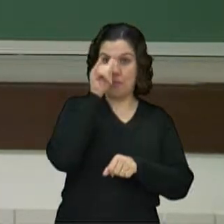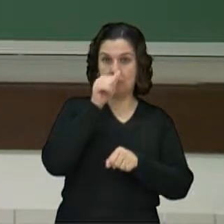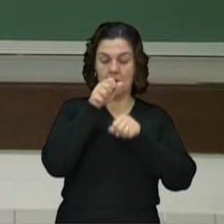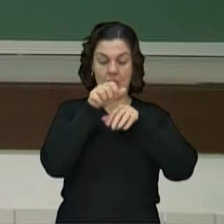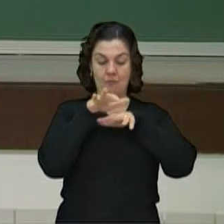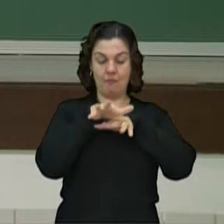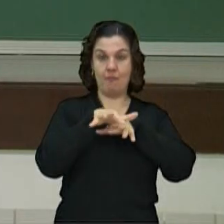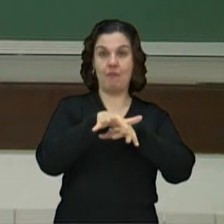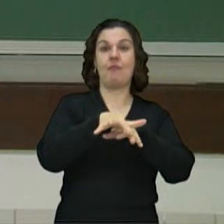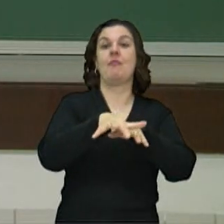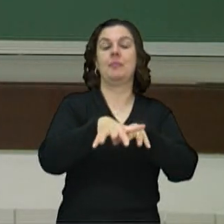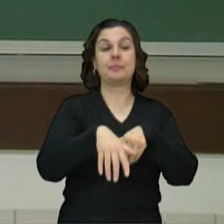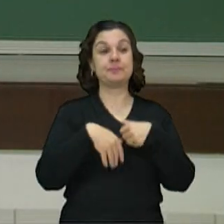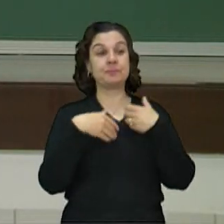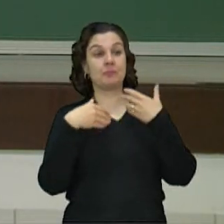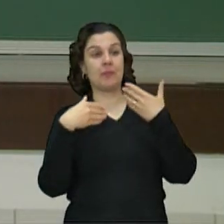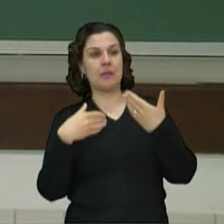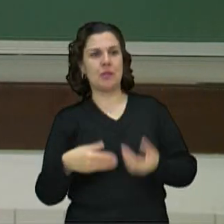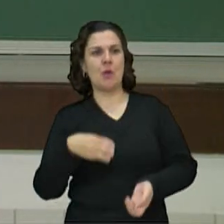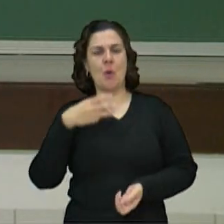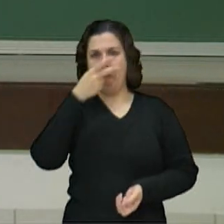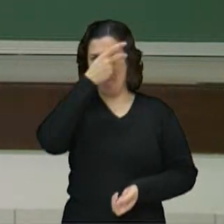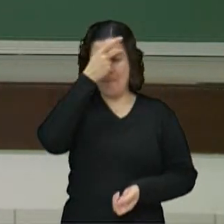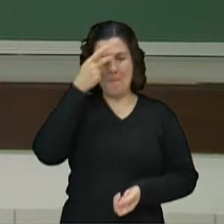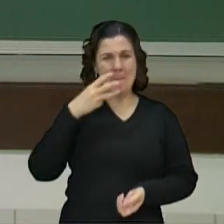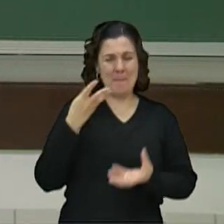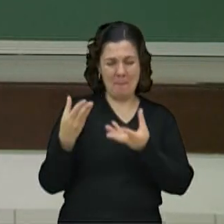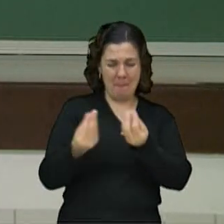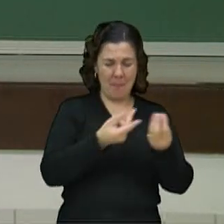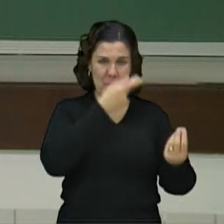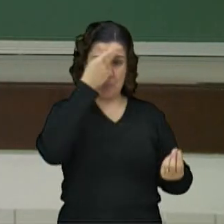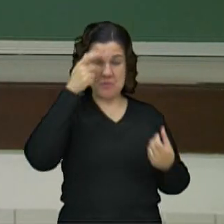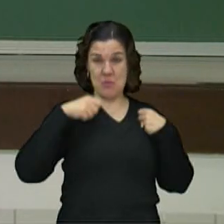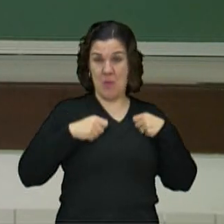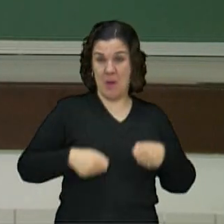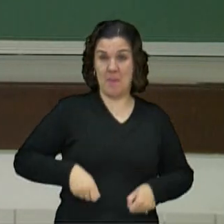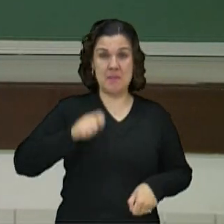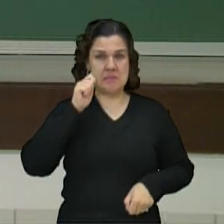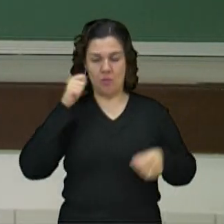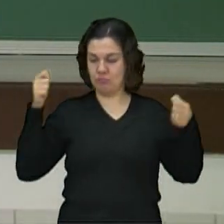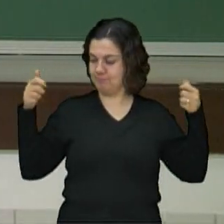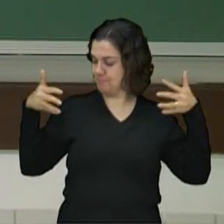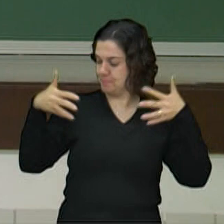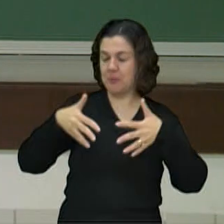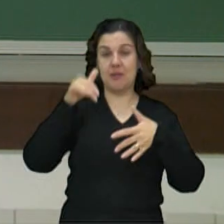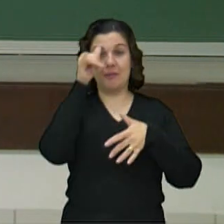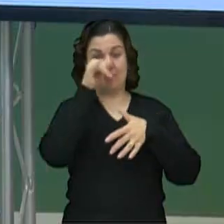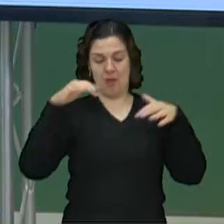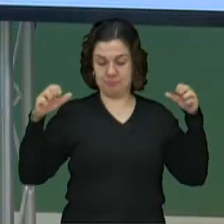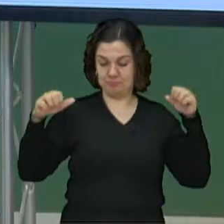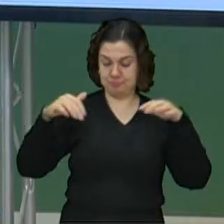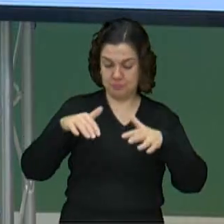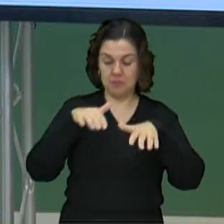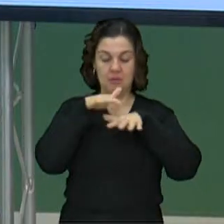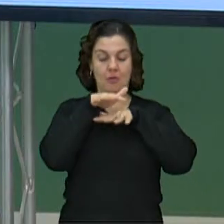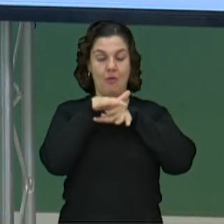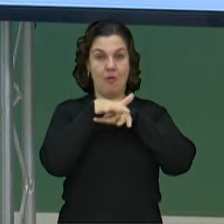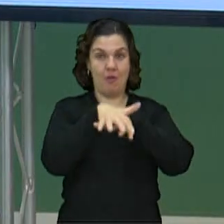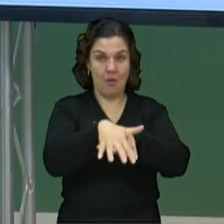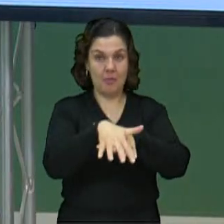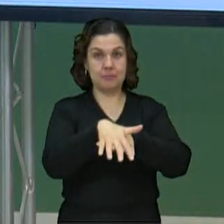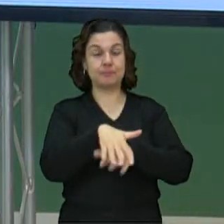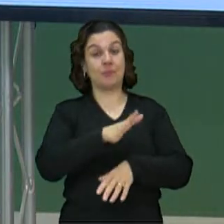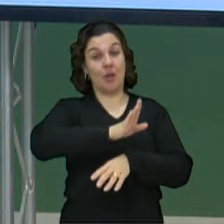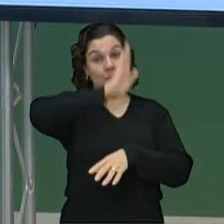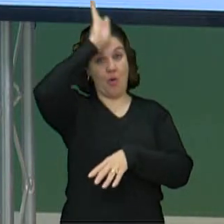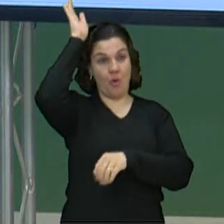marcha sobre Roma. Com milhares de camisas negras, vindos de várias partes da Itália, ele invadiu a capital,